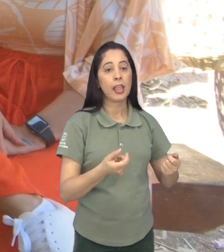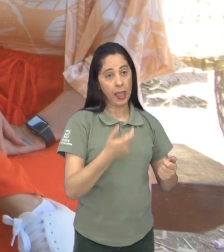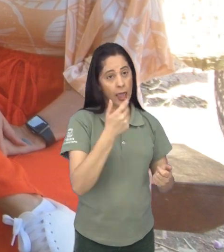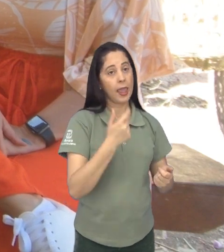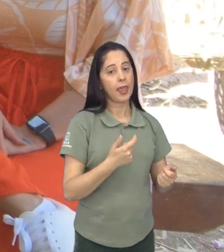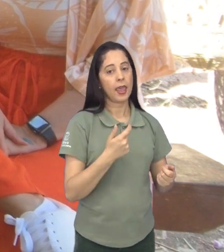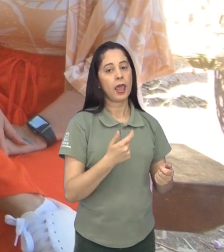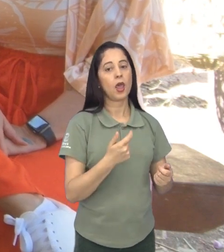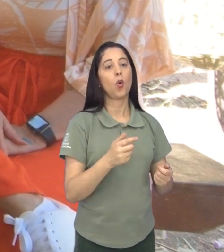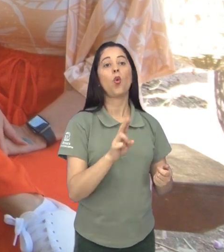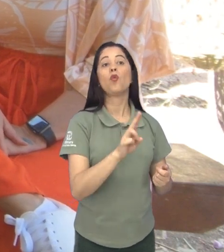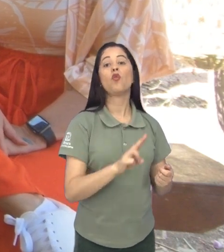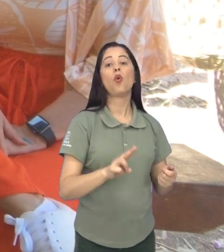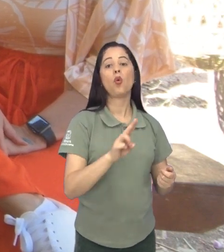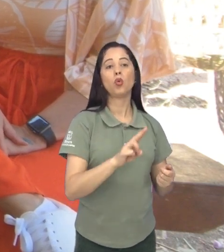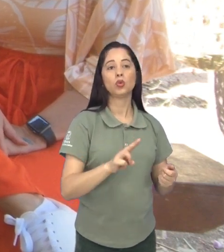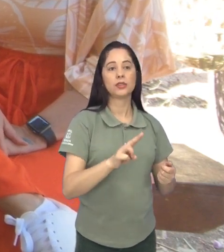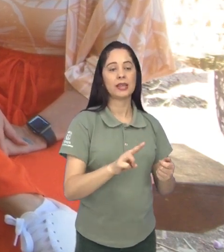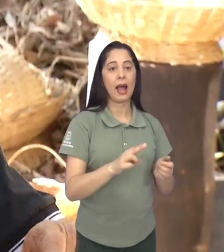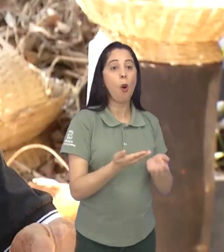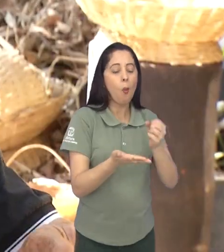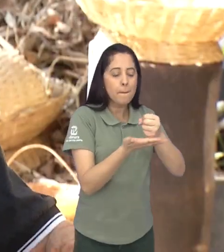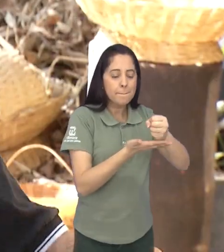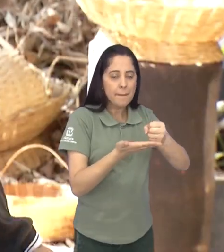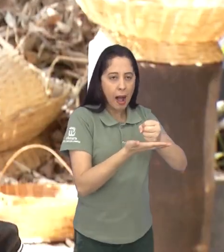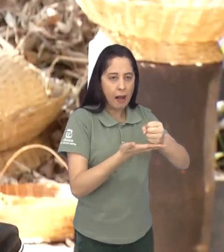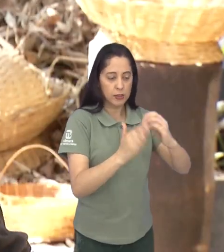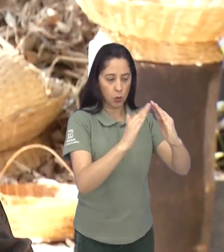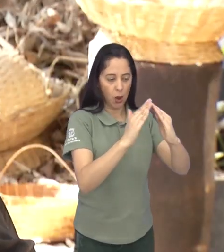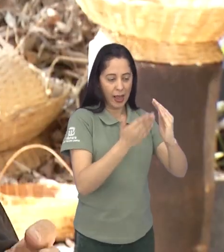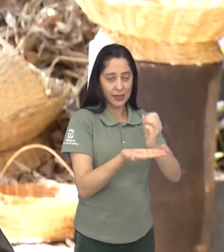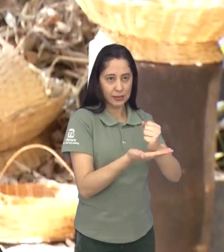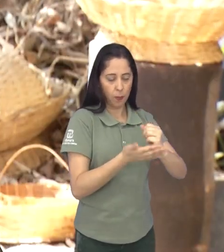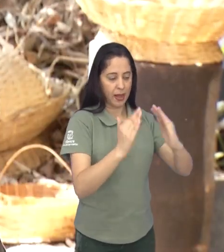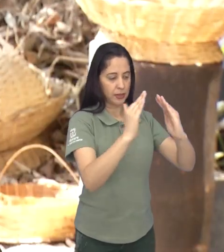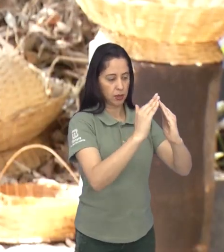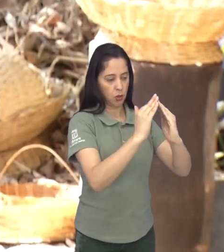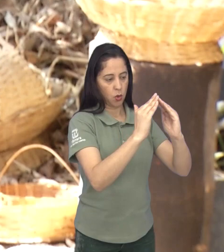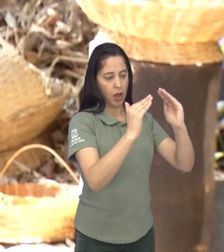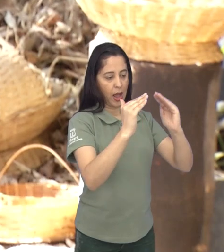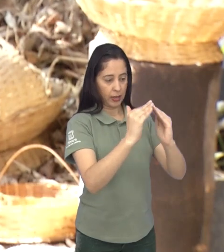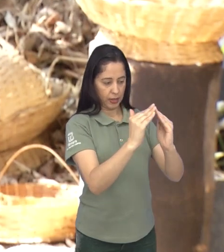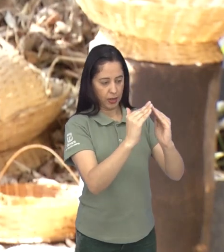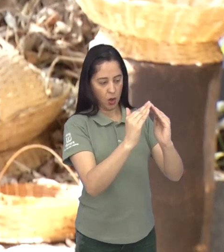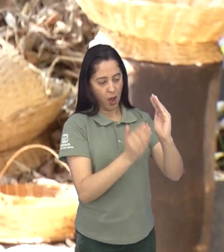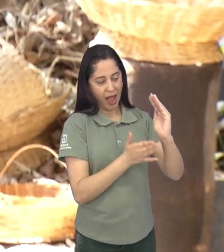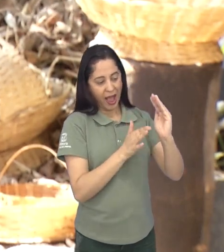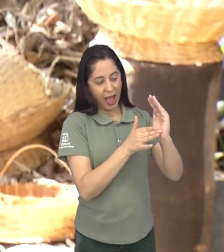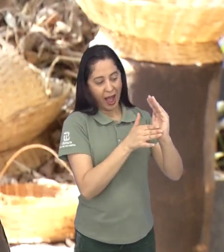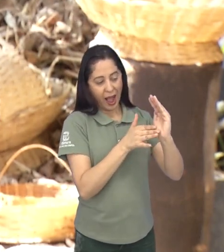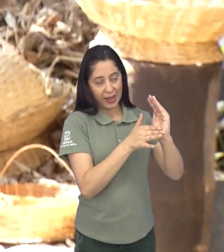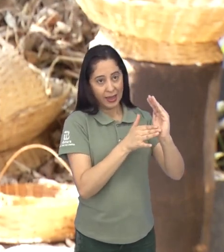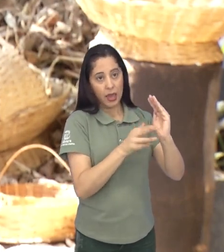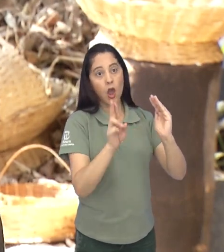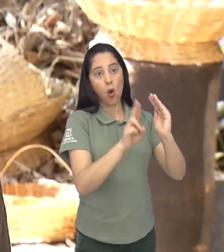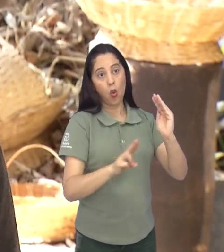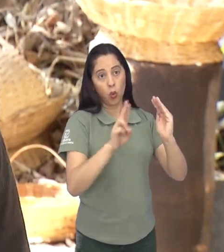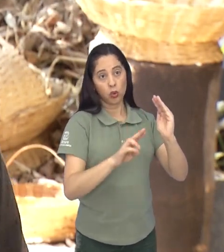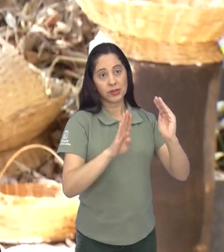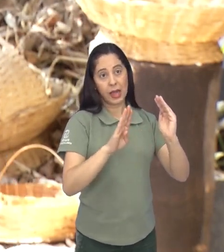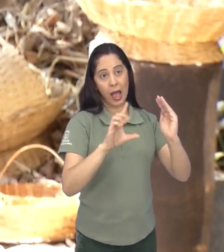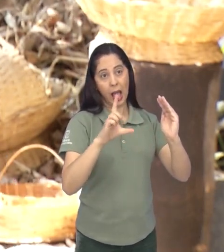o que vai ser acrescentado são o alicerce, deve ser de bloco, para não dar